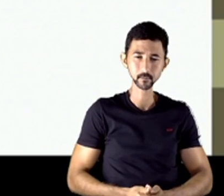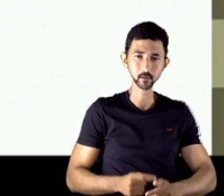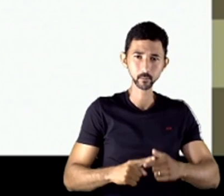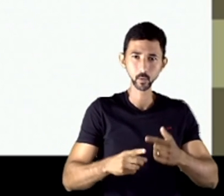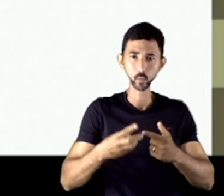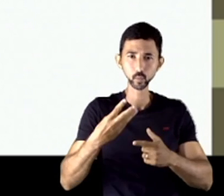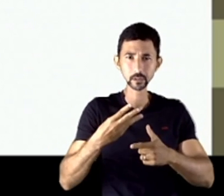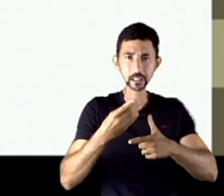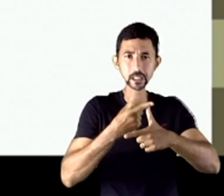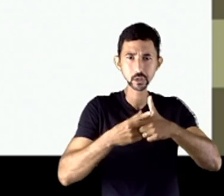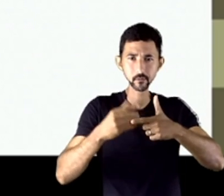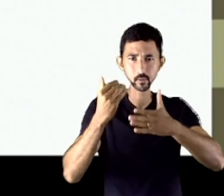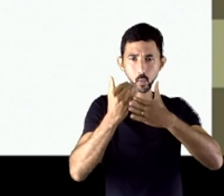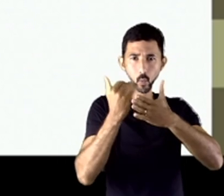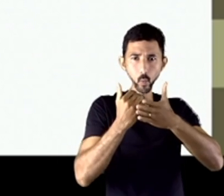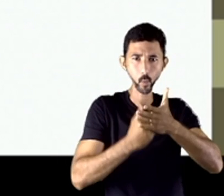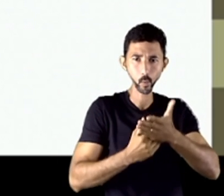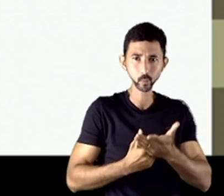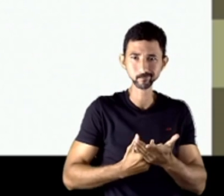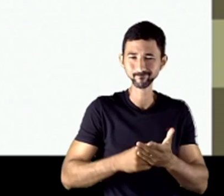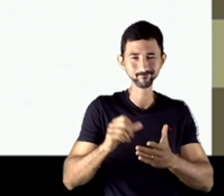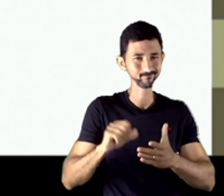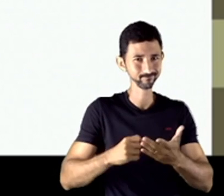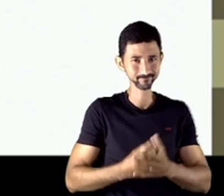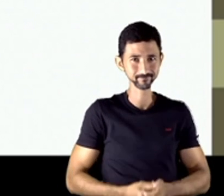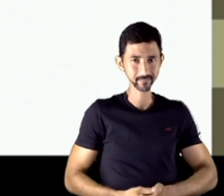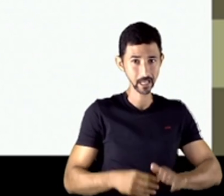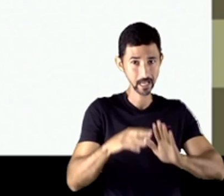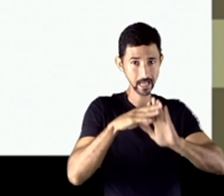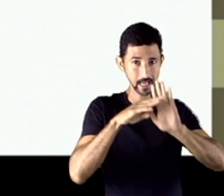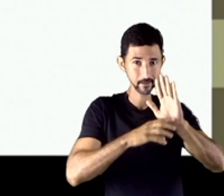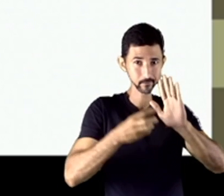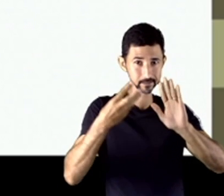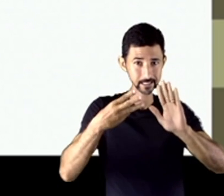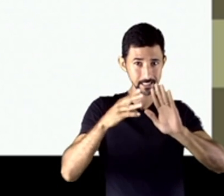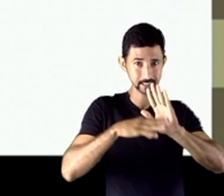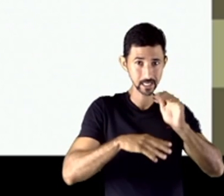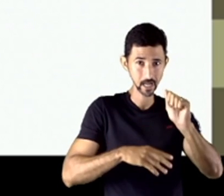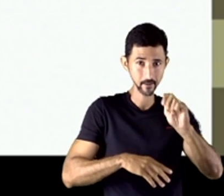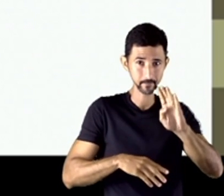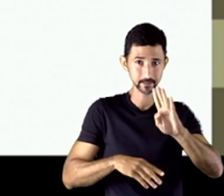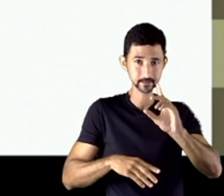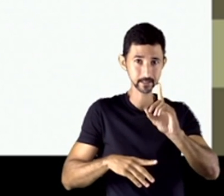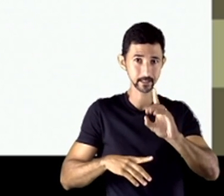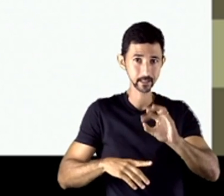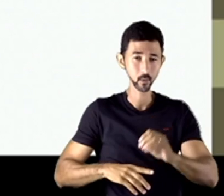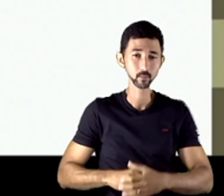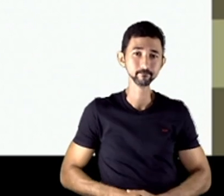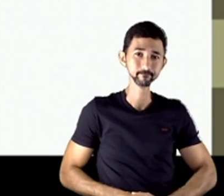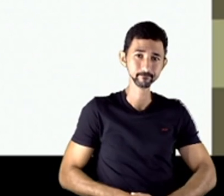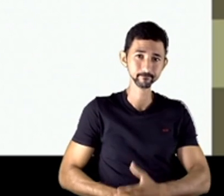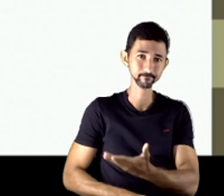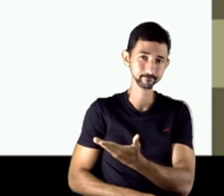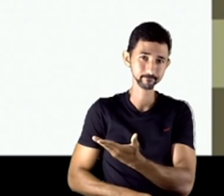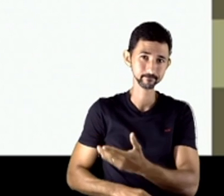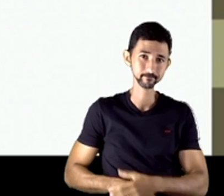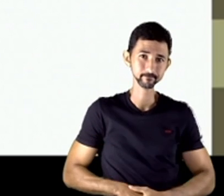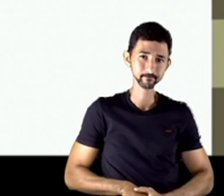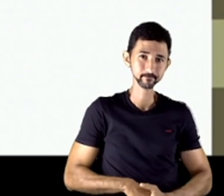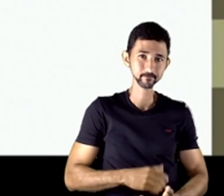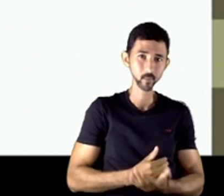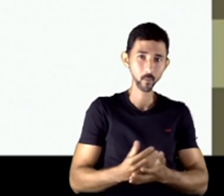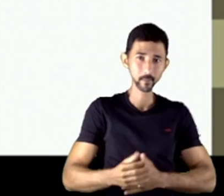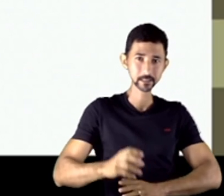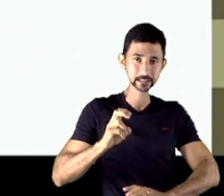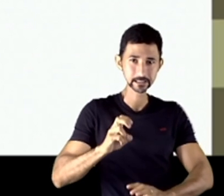o 3 também está em todas. Poxa, brincadeira, né? Vamos para o 5 agora. Prometo que a partir